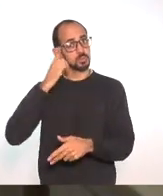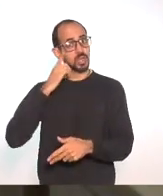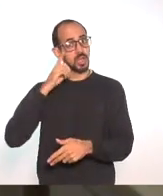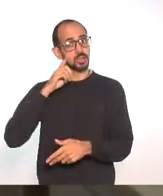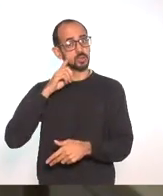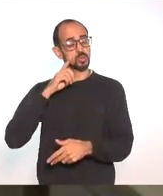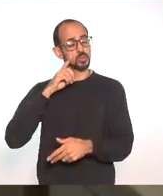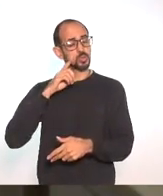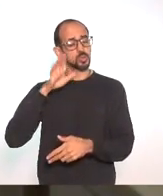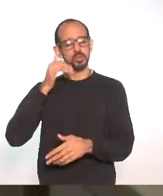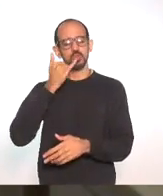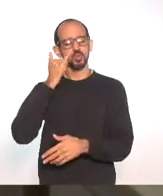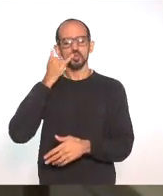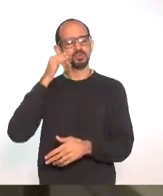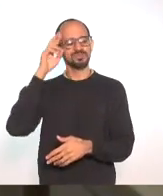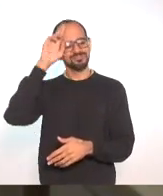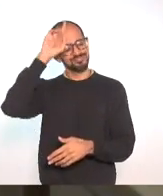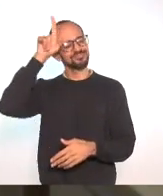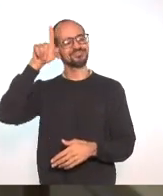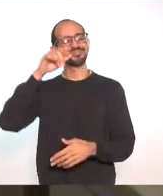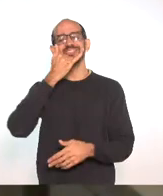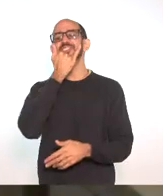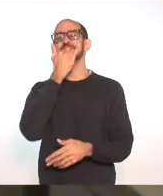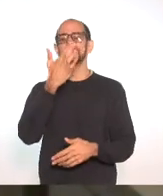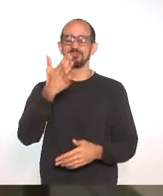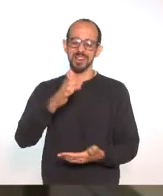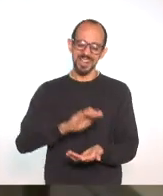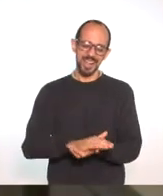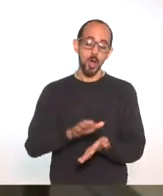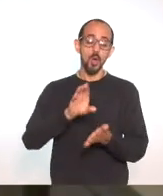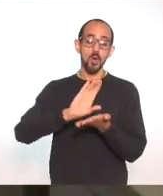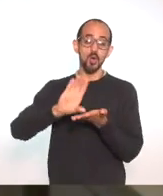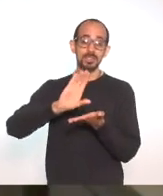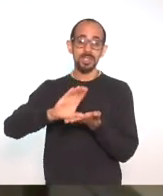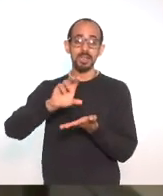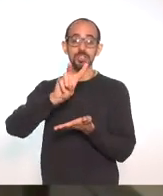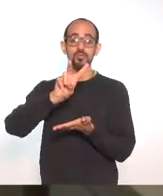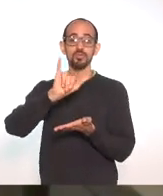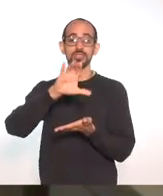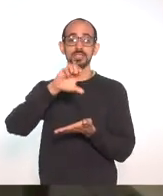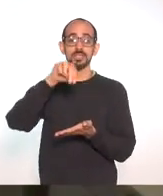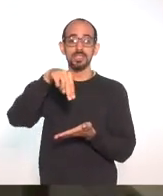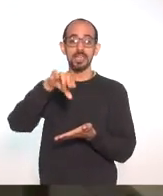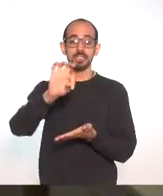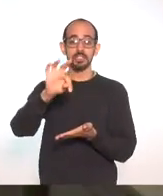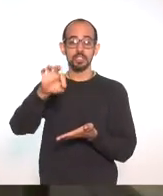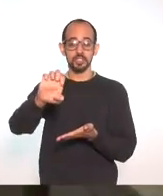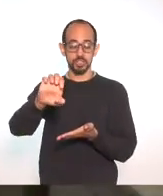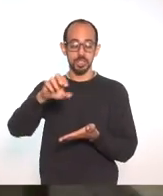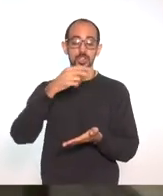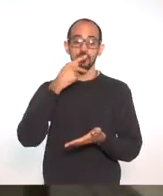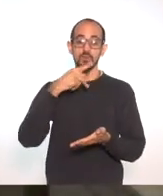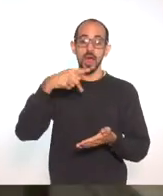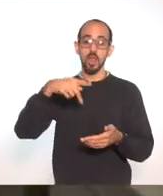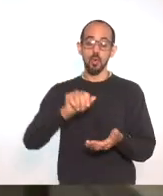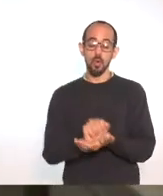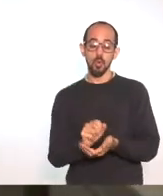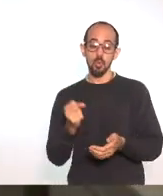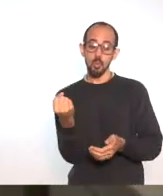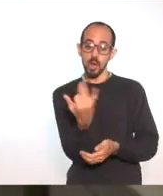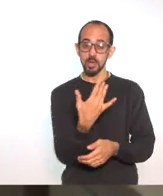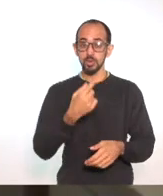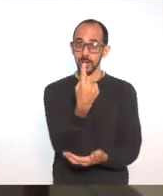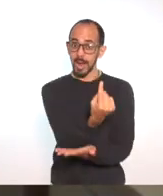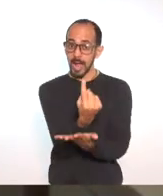Moreira pré-pago não o nosso recentes modelos e quando diz que cada um